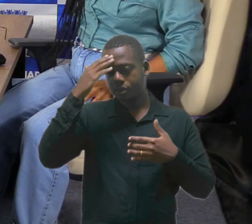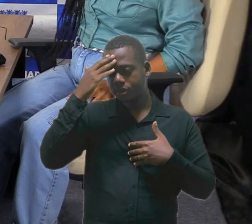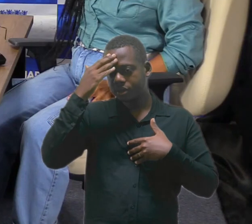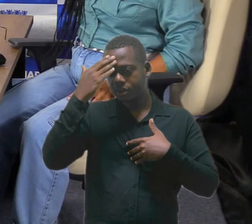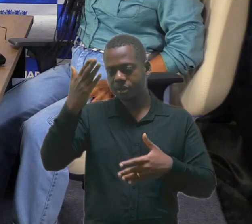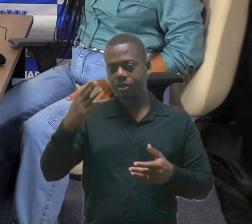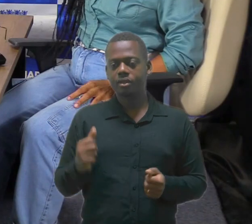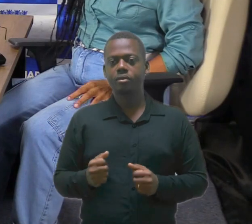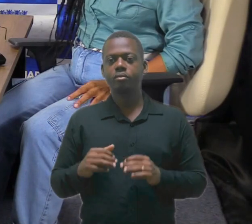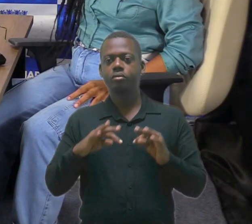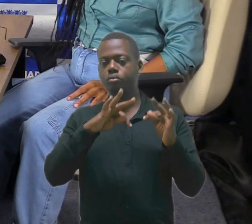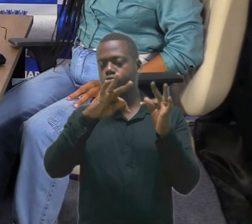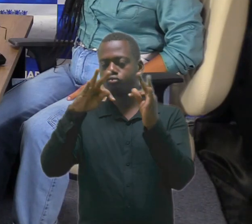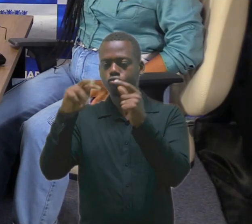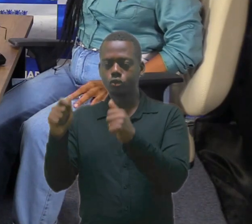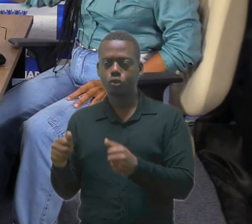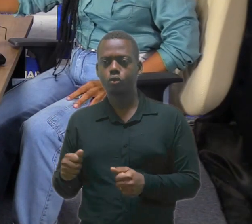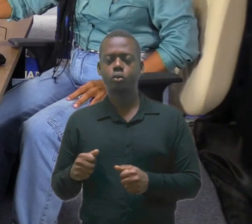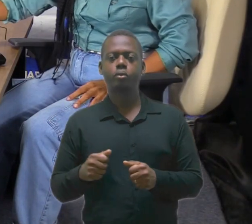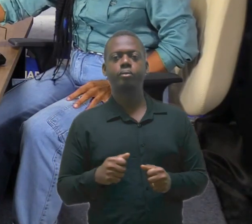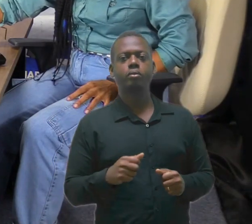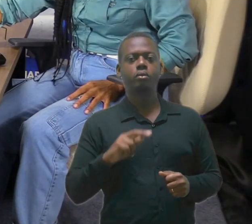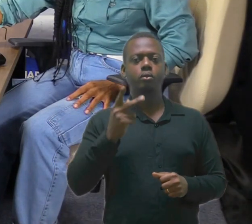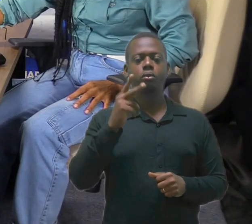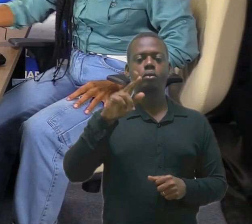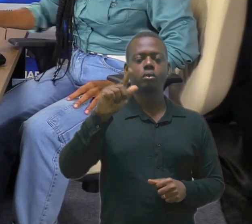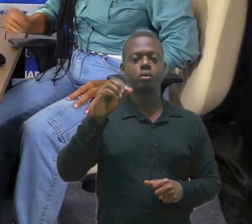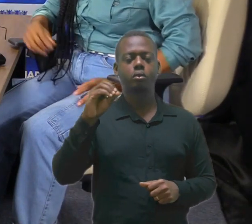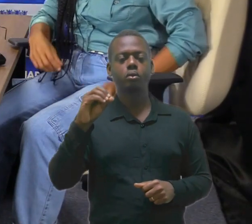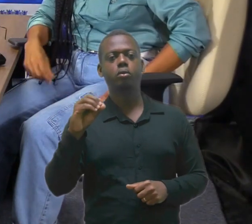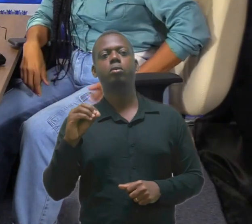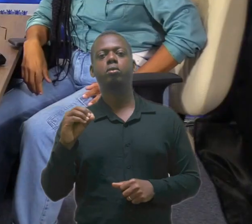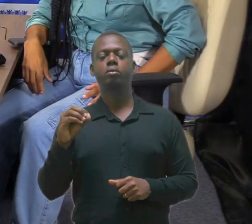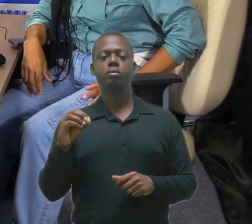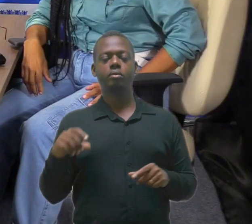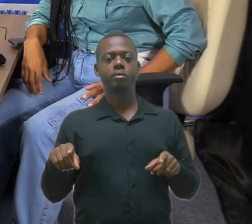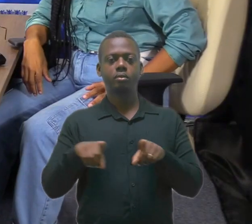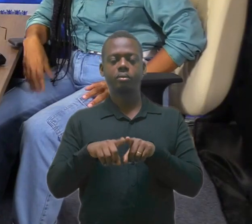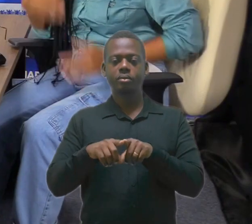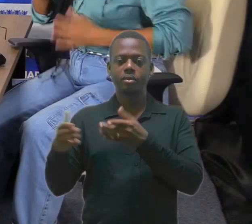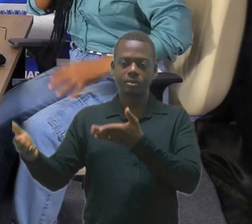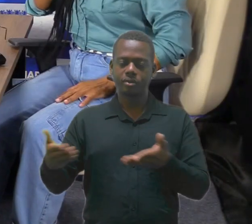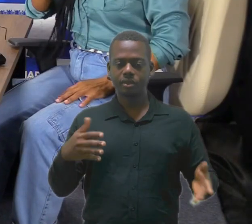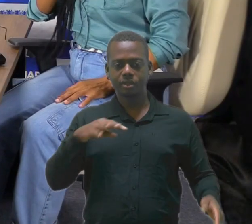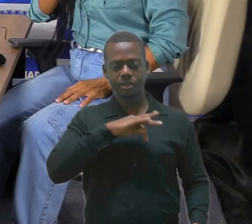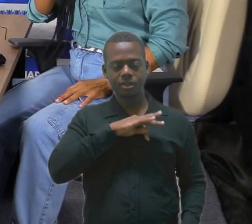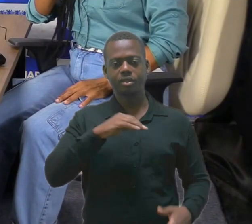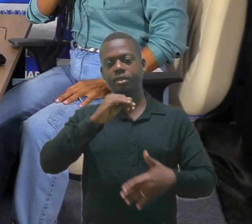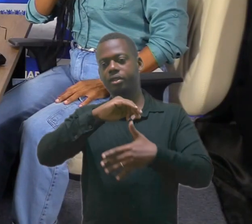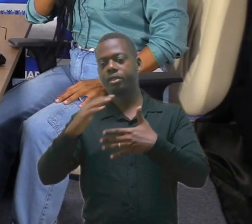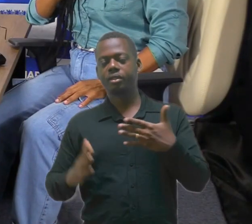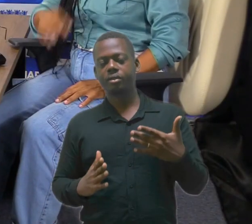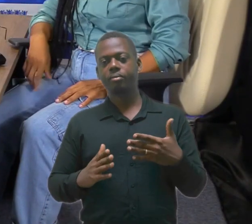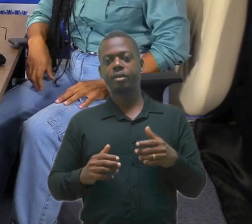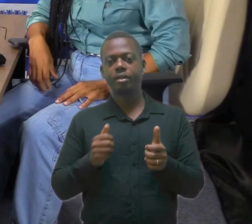eu agradeço toda a equipe, a Elias, a Erivelton, a Laina, a Hugo, a Rebeca. Agradecer a nossa convidada, Tati